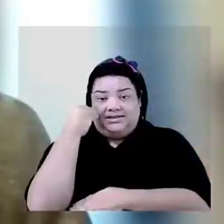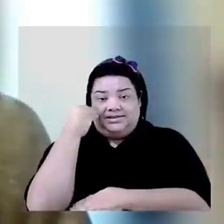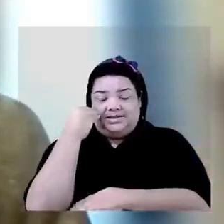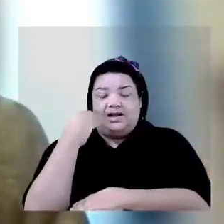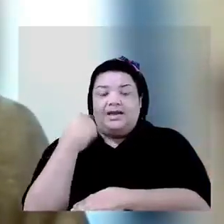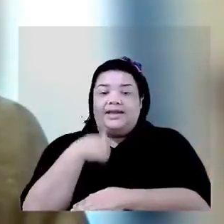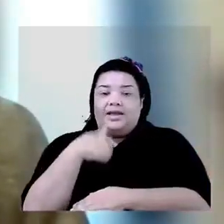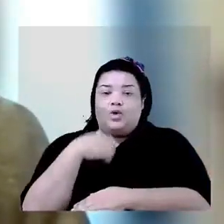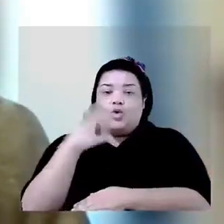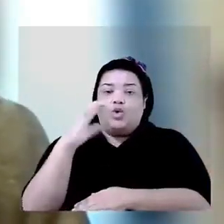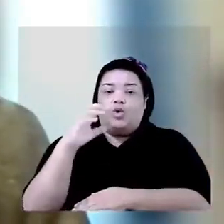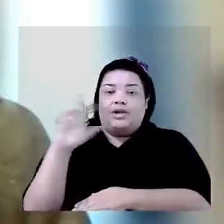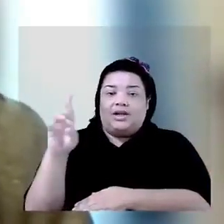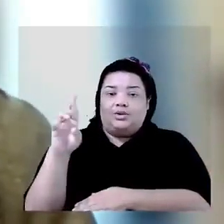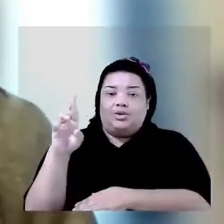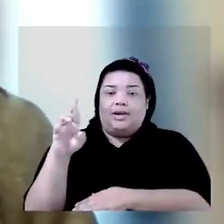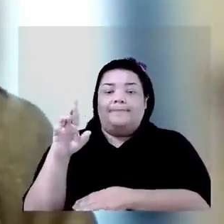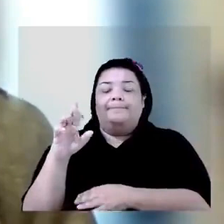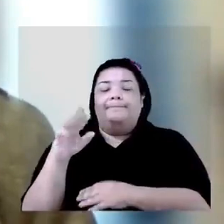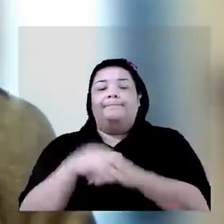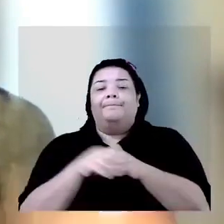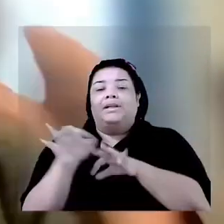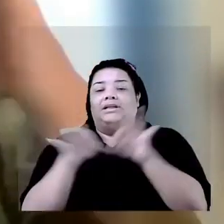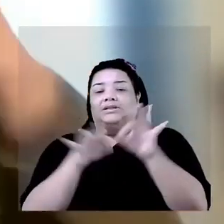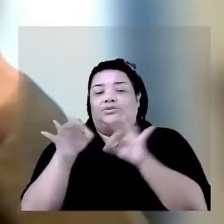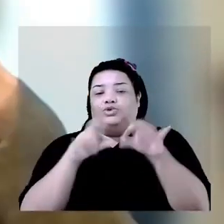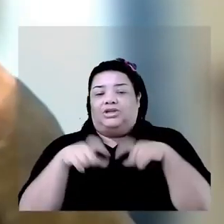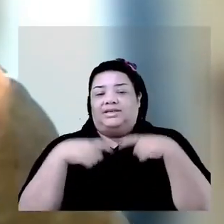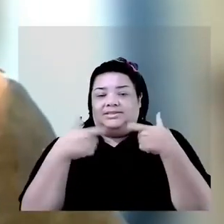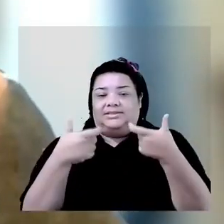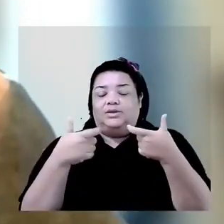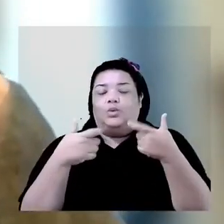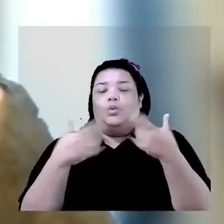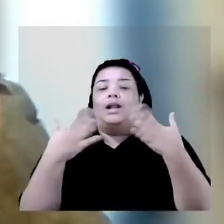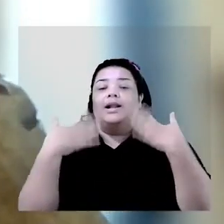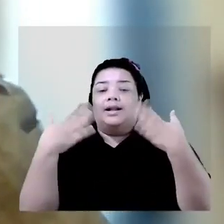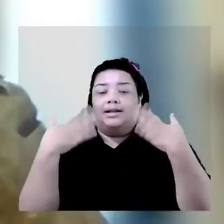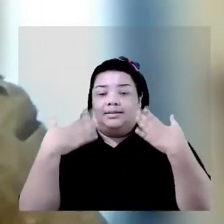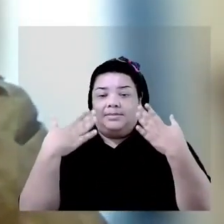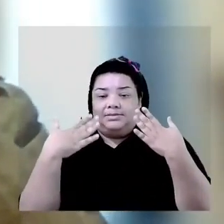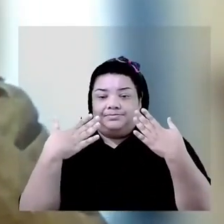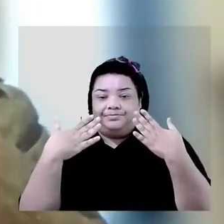elaboração do Plano de Ação Climática. Então, a gente tem que